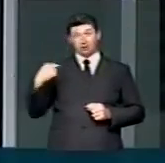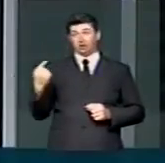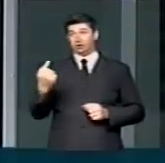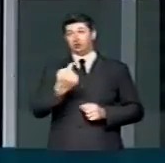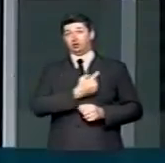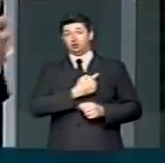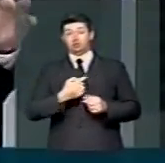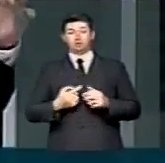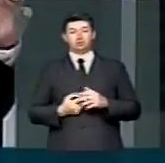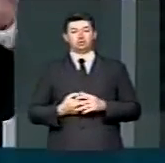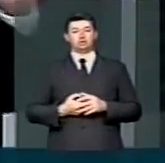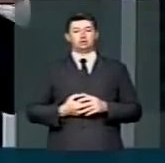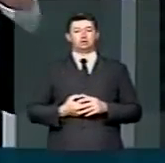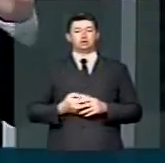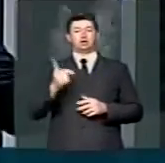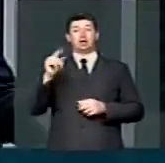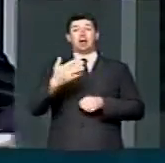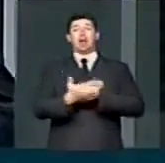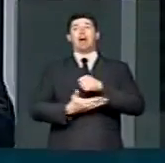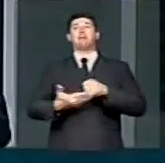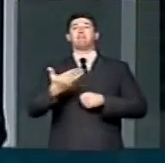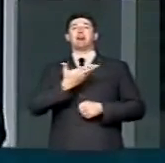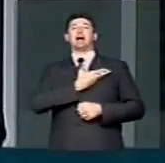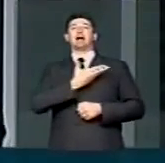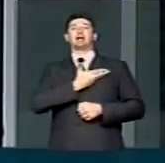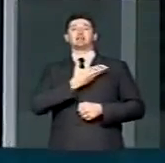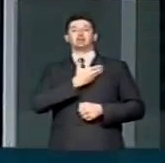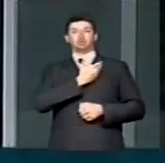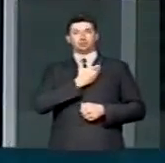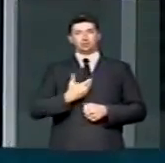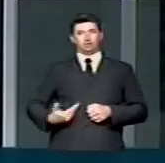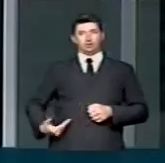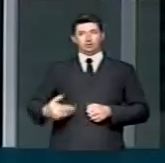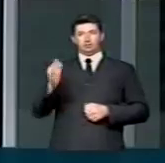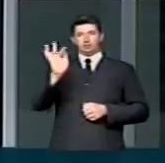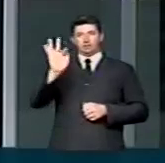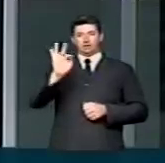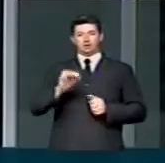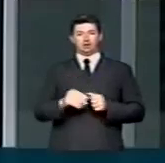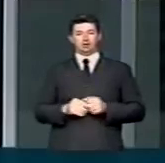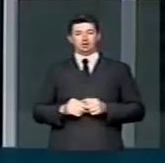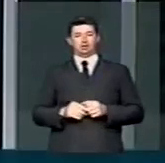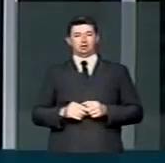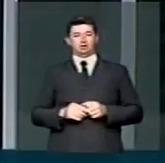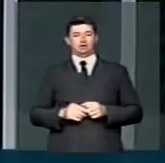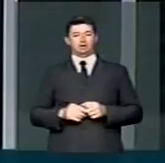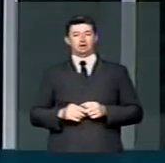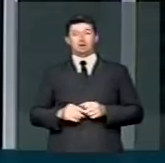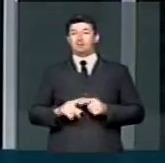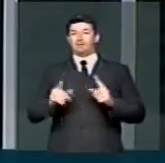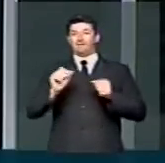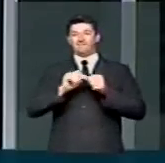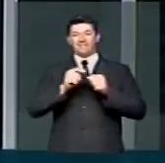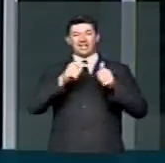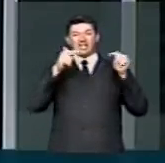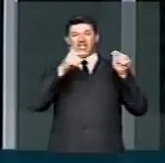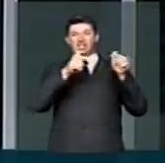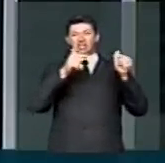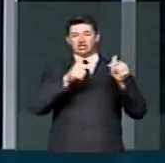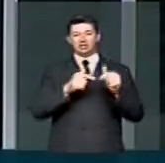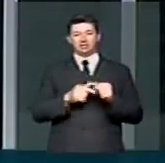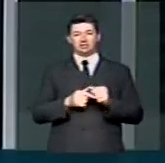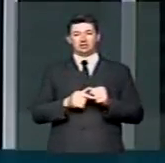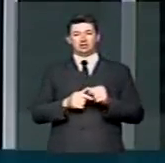nós como a base aliada do governo federal. E num tom crítico, apresentava